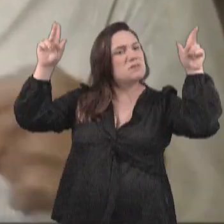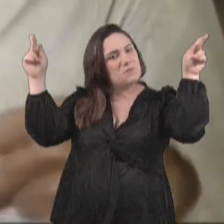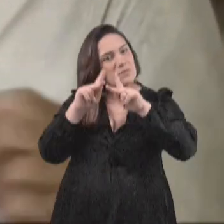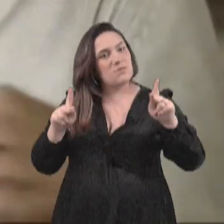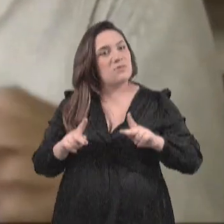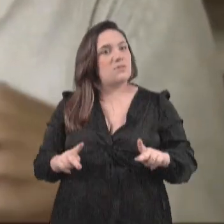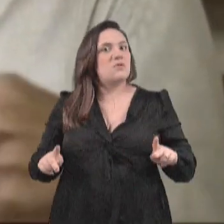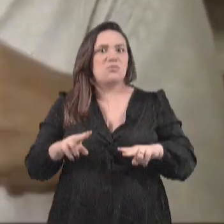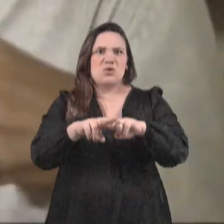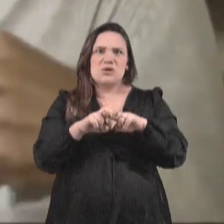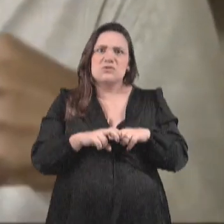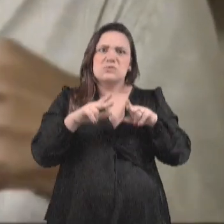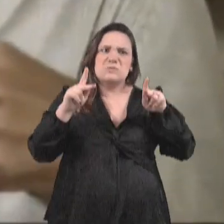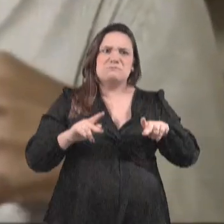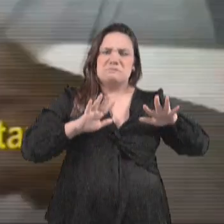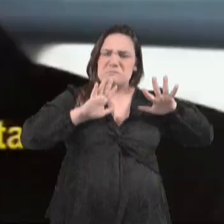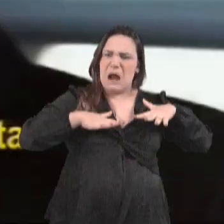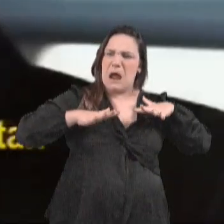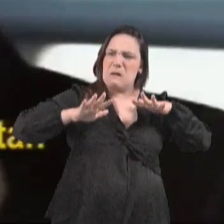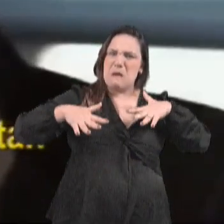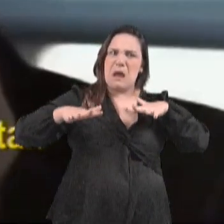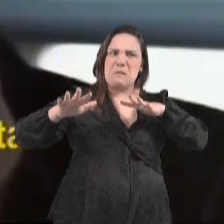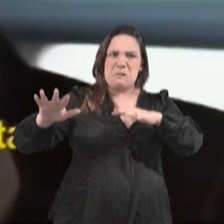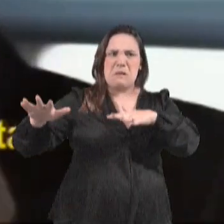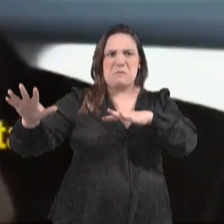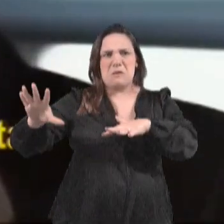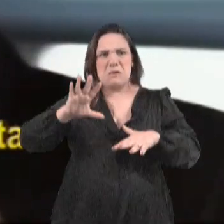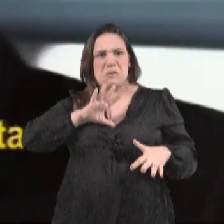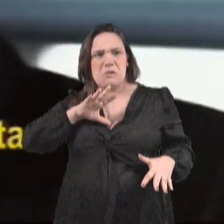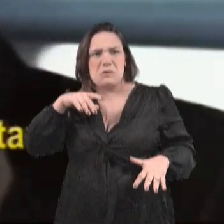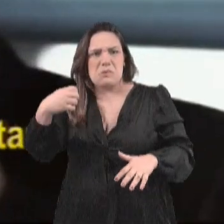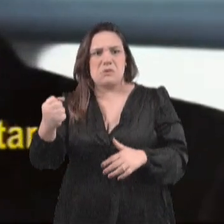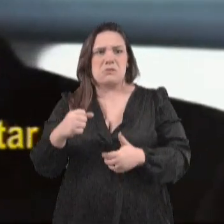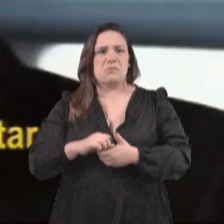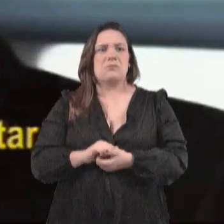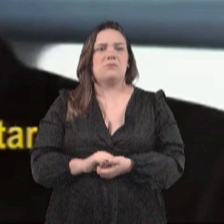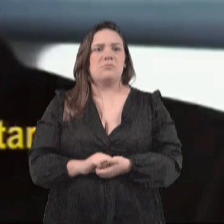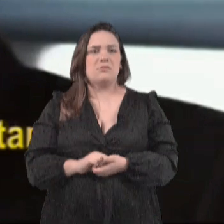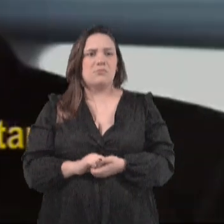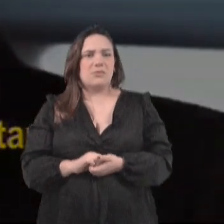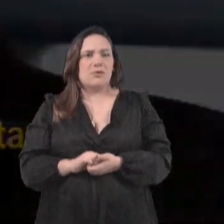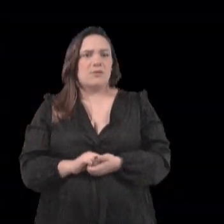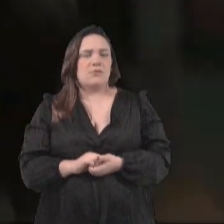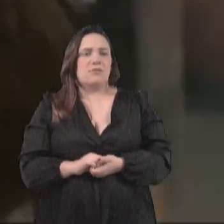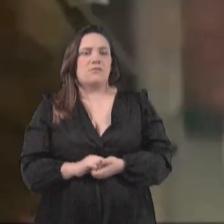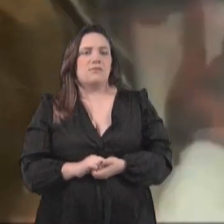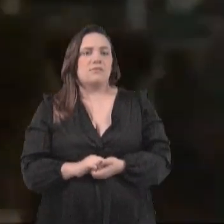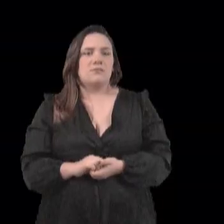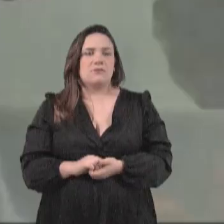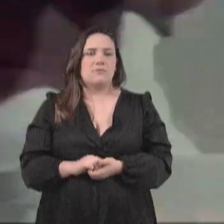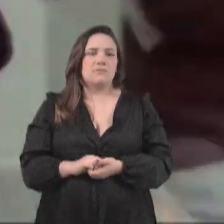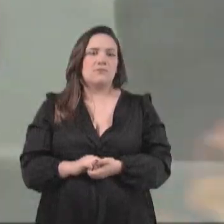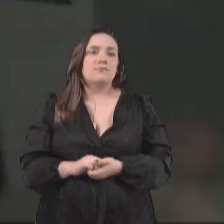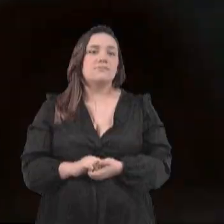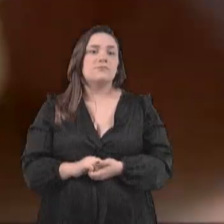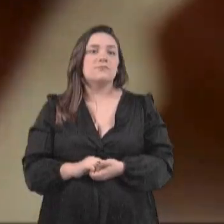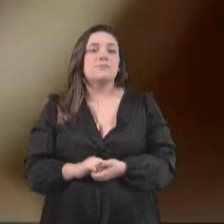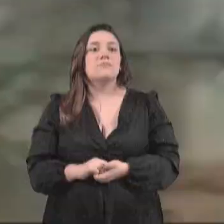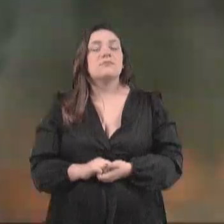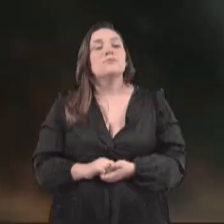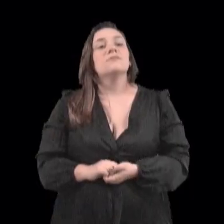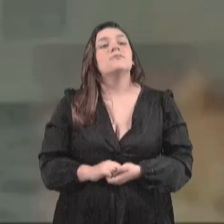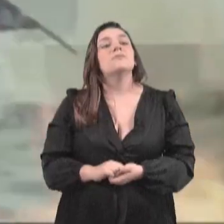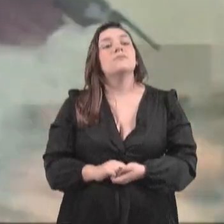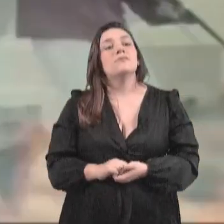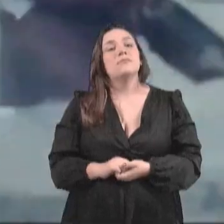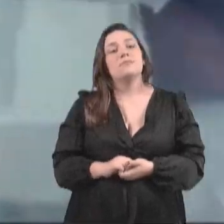que eles fossem indômitos. He conducted the adventure as a military adventure. Após a apreensão